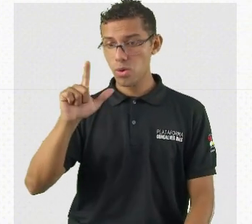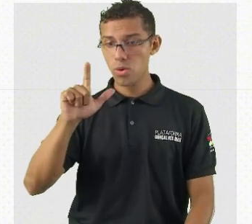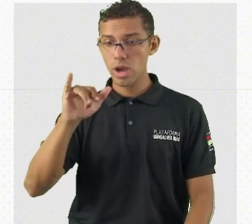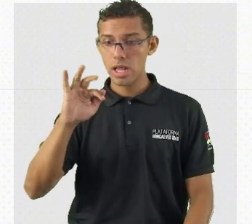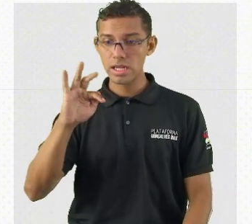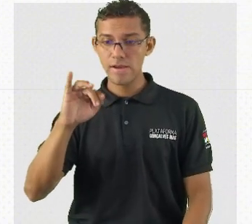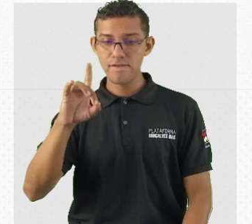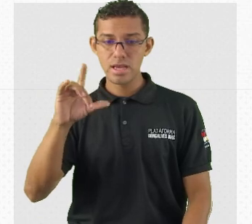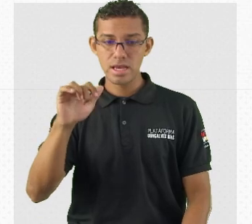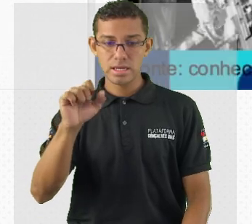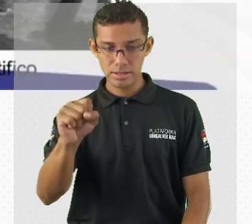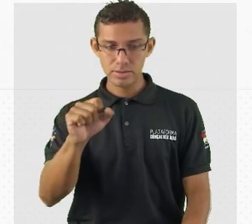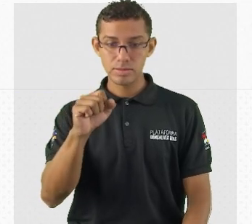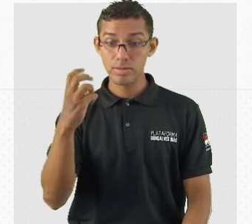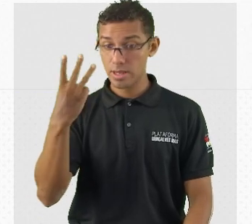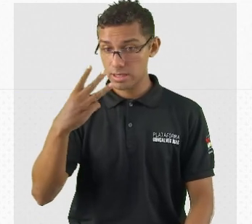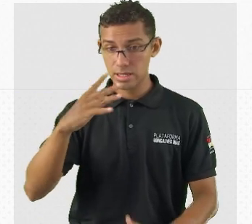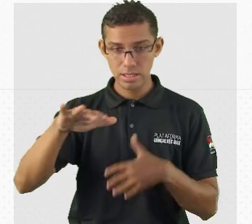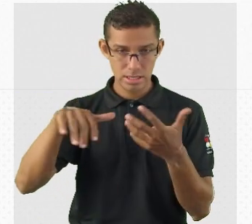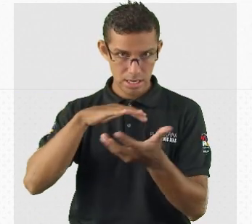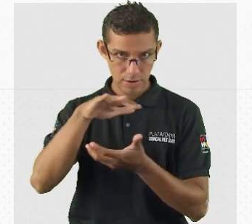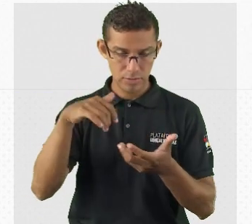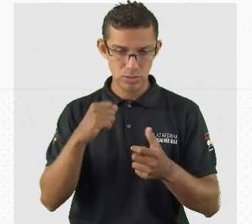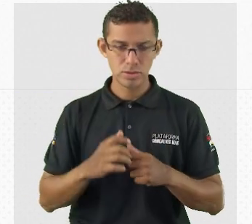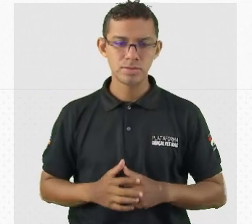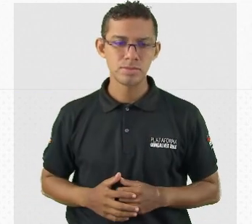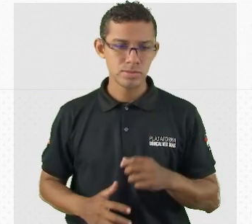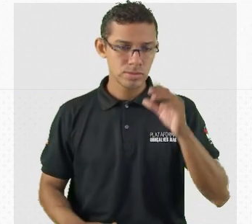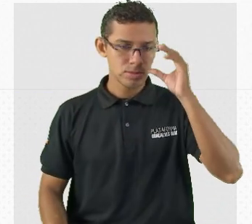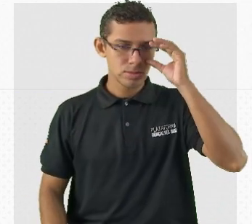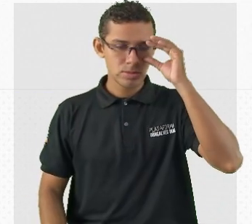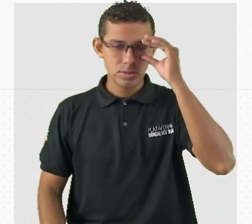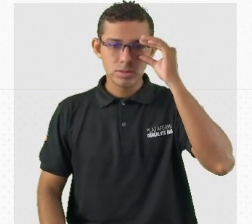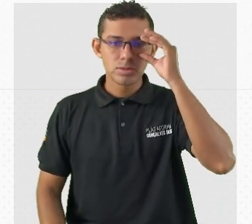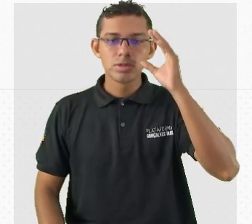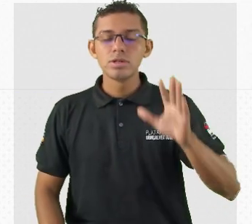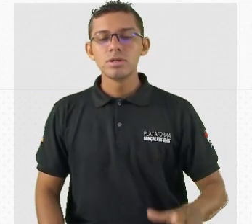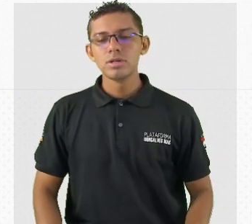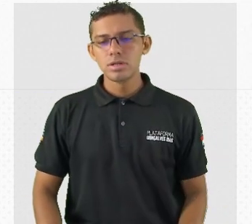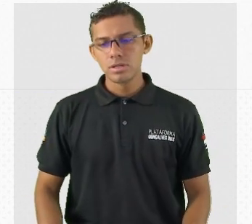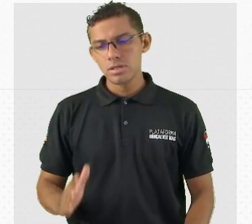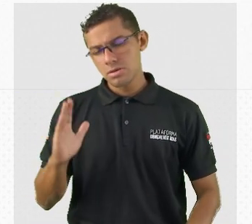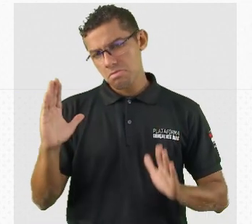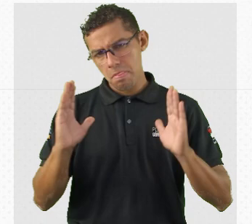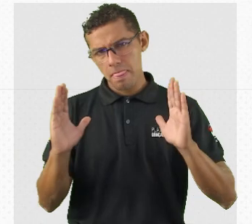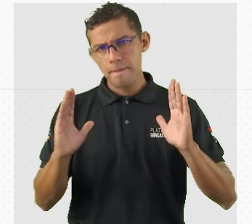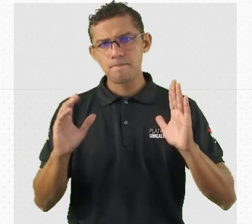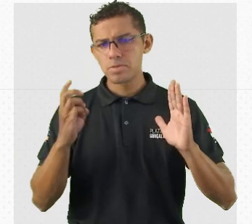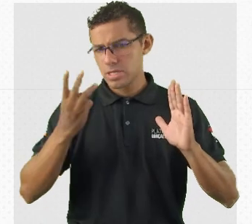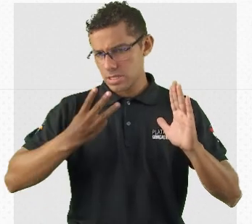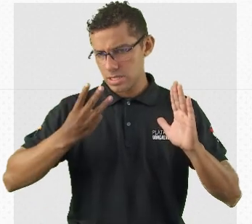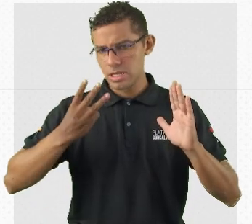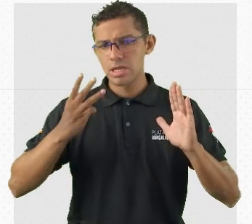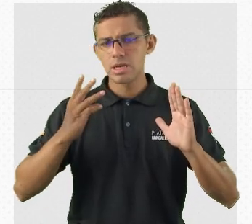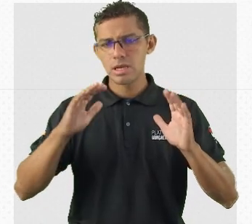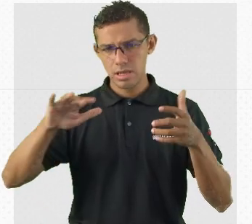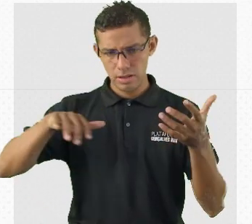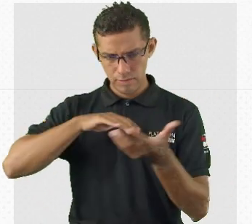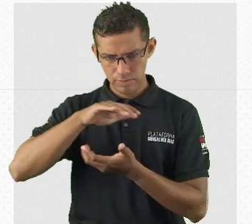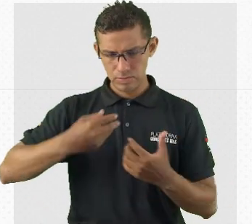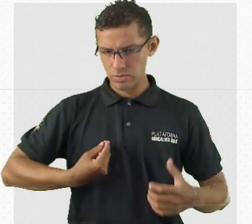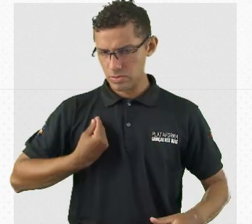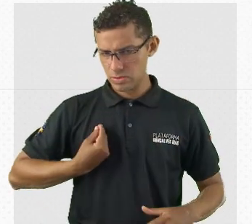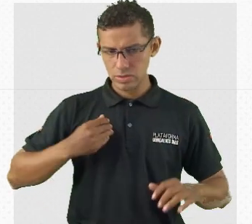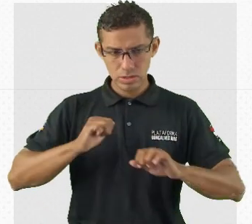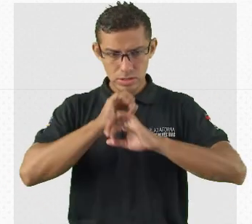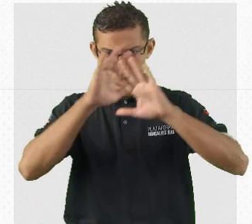ponto importante da terceira revolução, tá? E em meados, tá, a terceira revolução ainda muito presente, muito